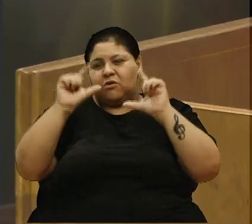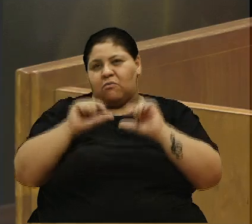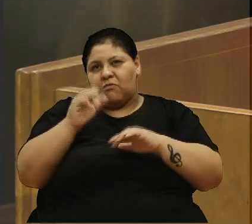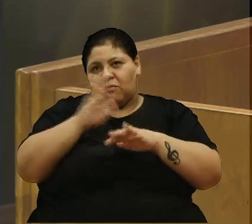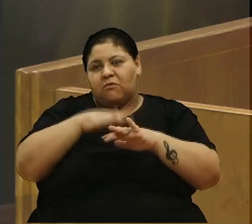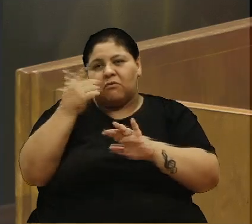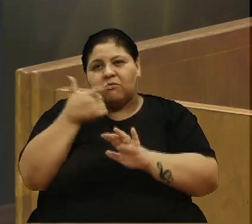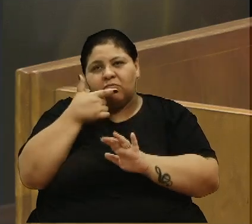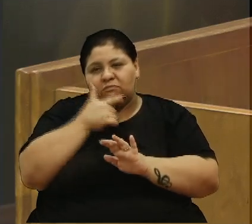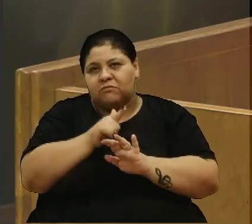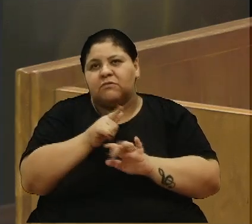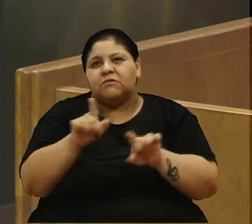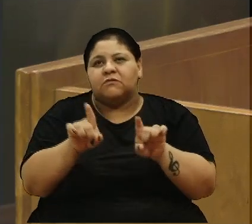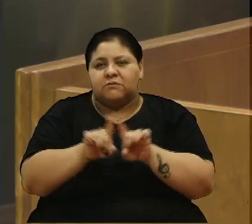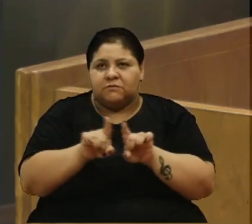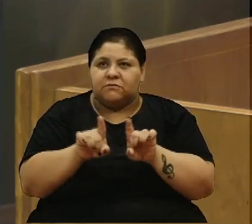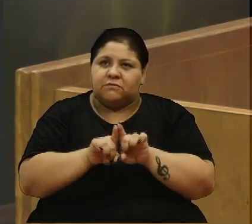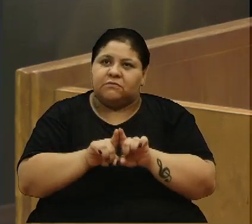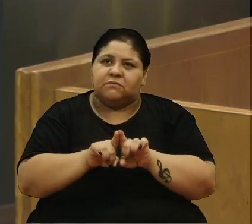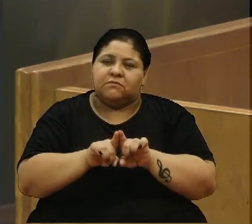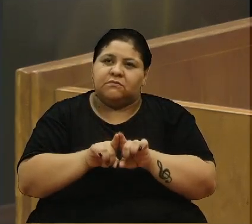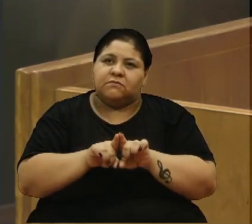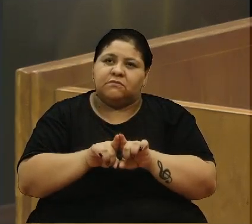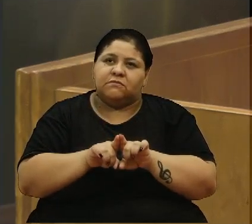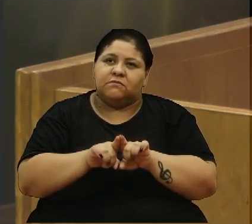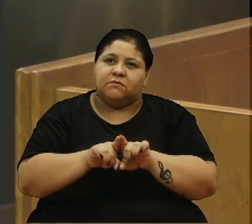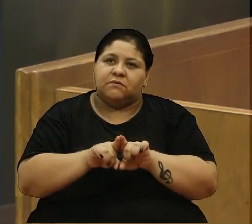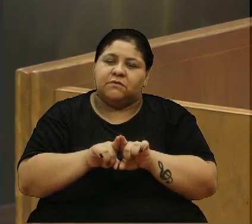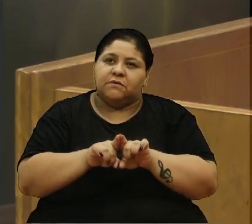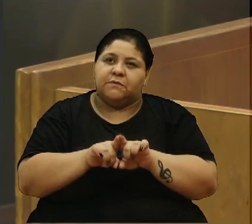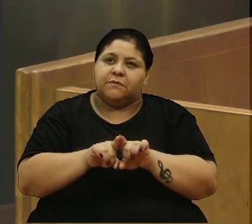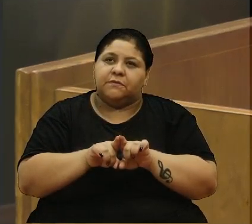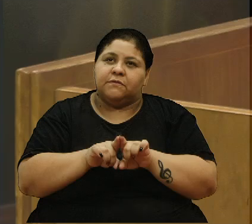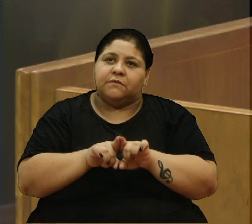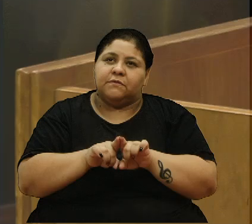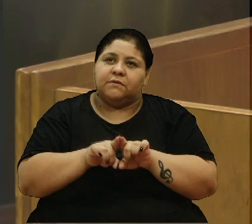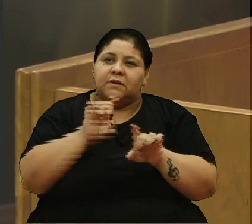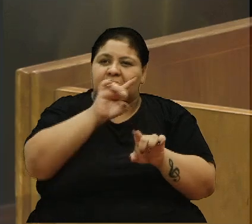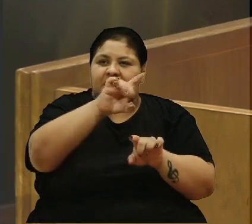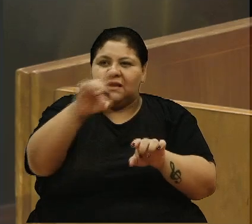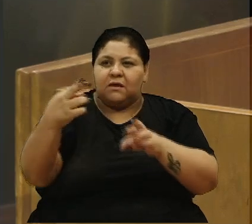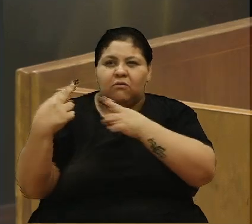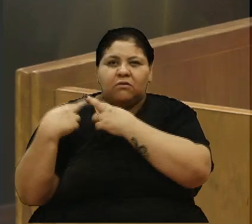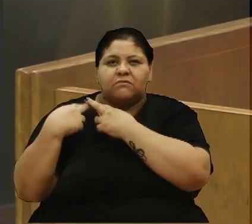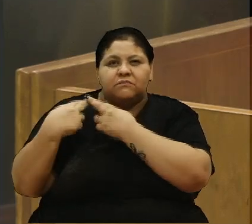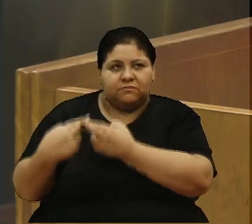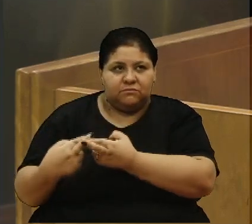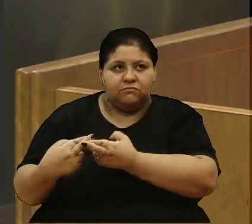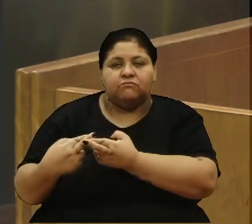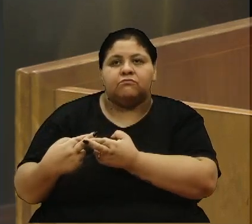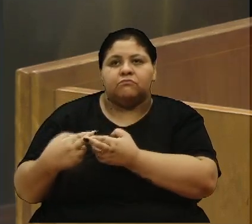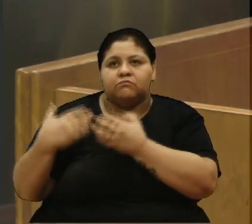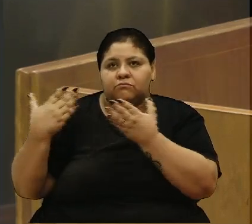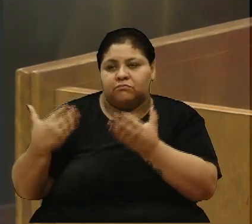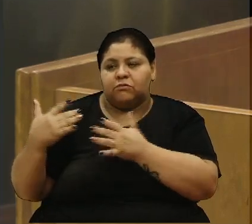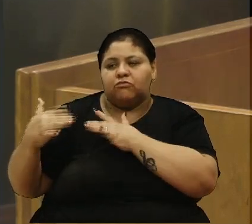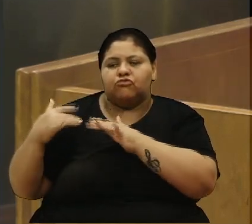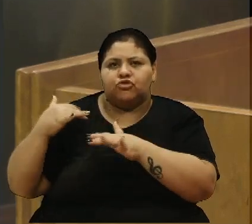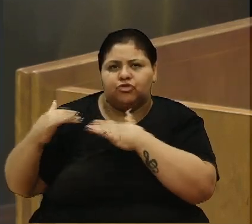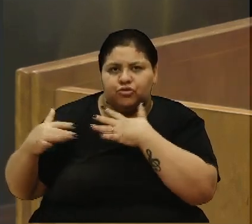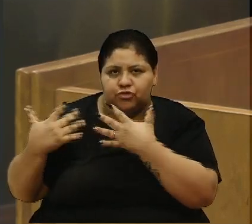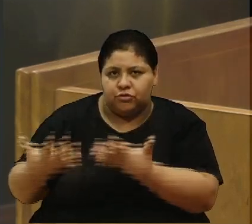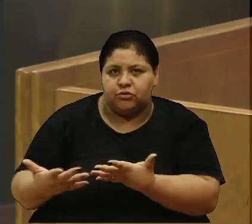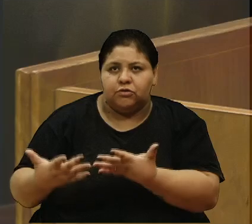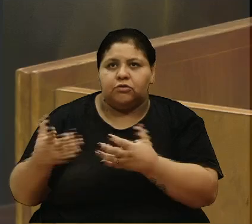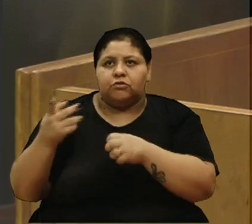e consegue também, com aquilo que nos cabe dentro das nossas responsabilidades, que seja de mobilização, que seja